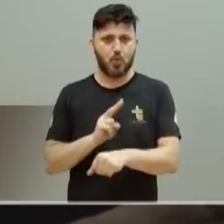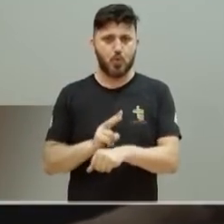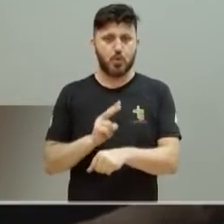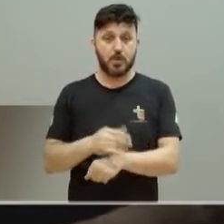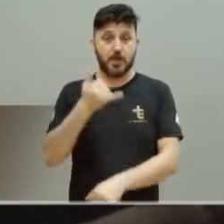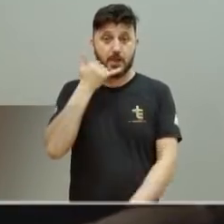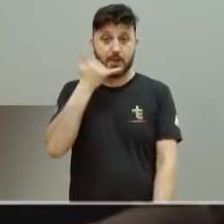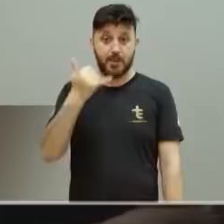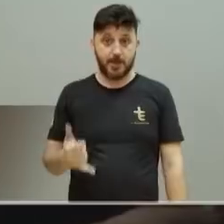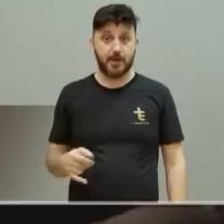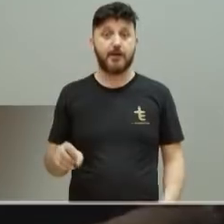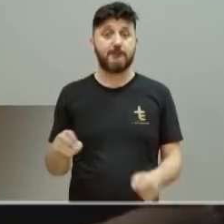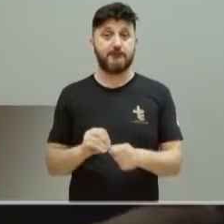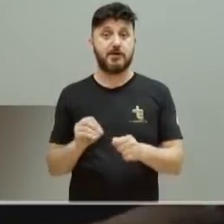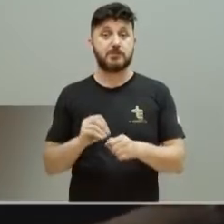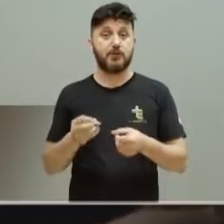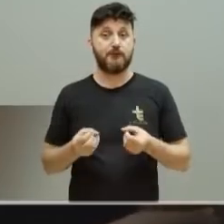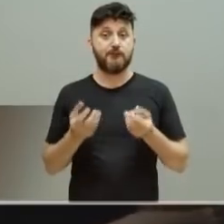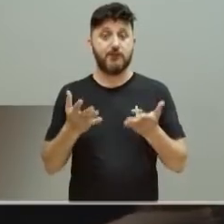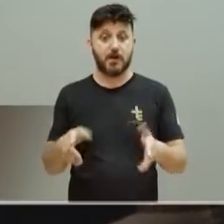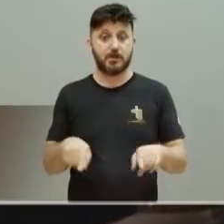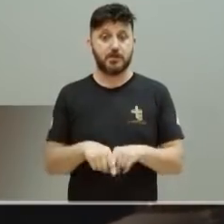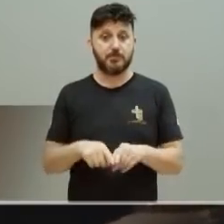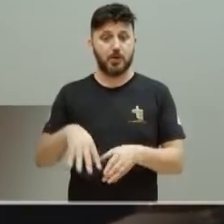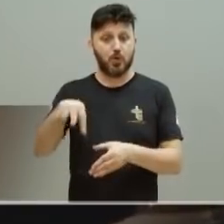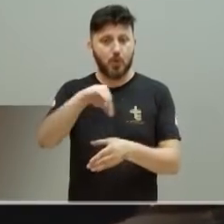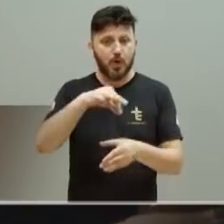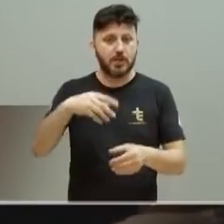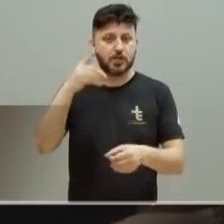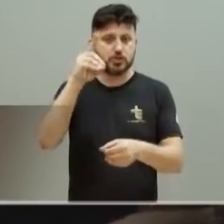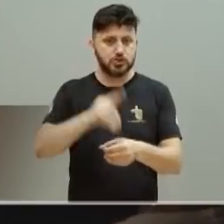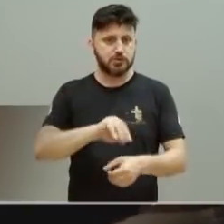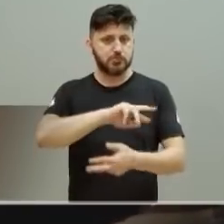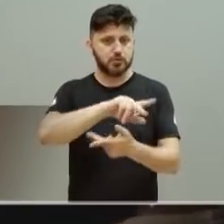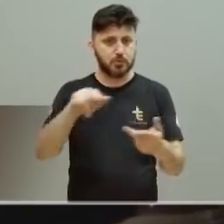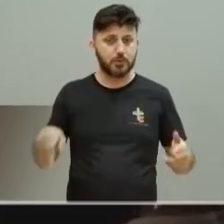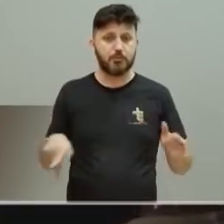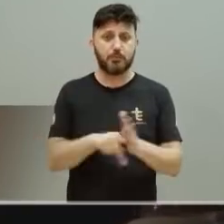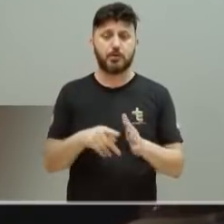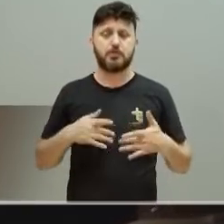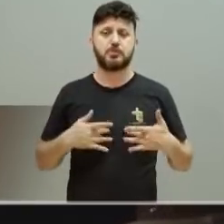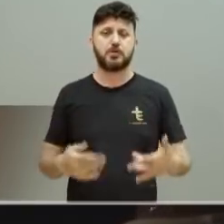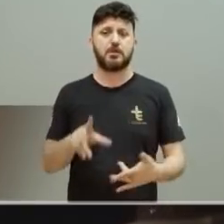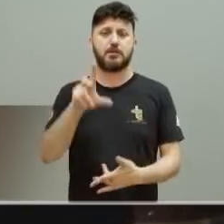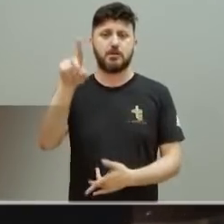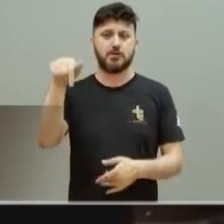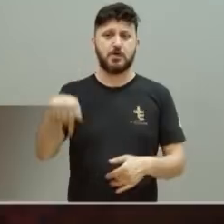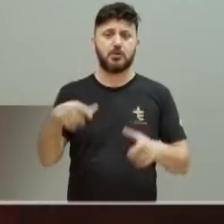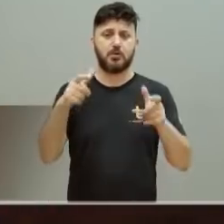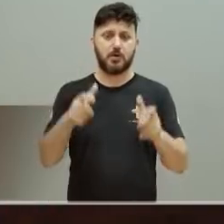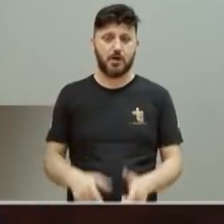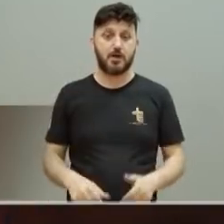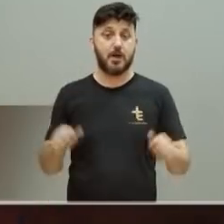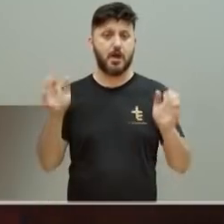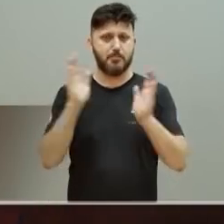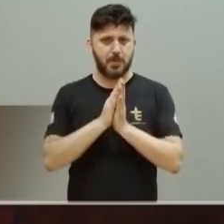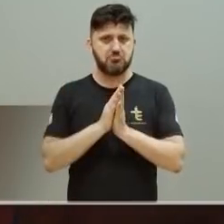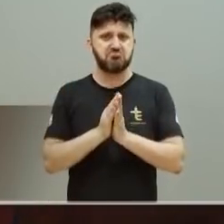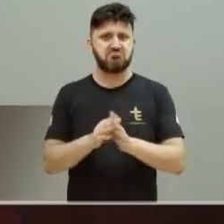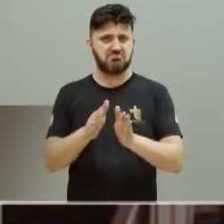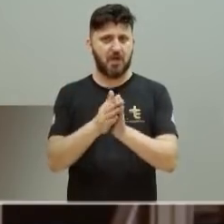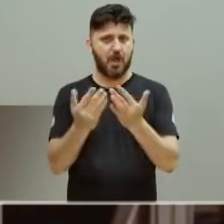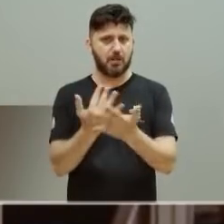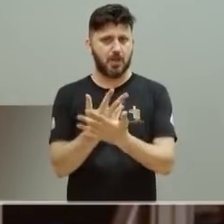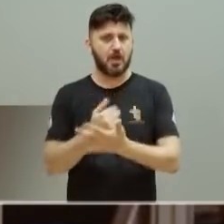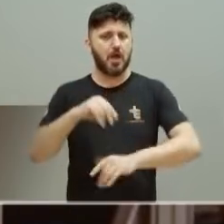se associa, oferte, seja um homem de Deus, seja a misericórdia de Deus para esse lugar. Amém? Amém. Aplauda essa obra que pertence